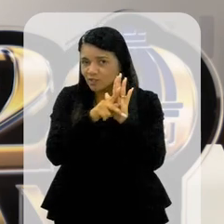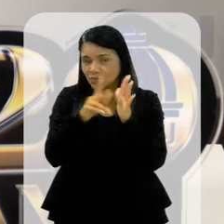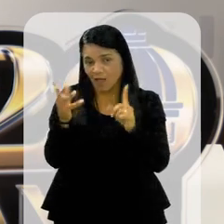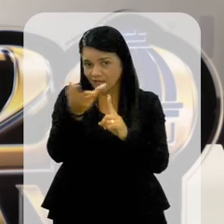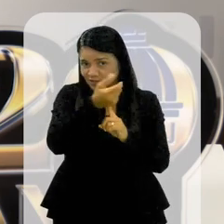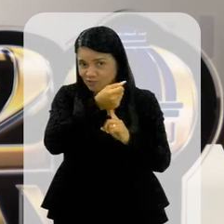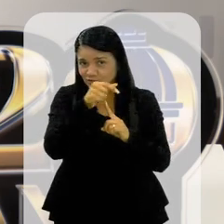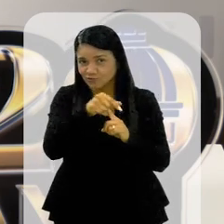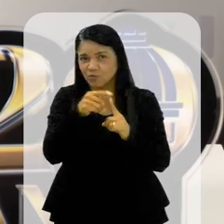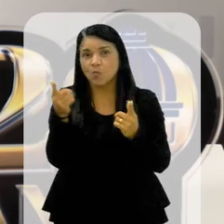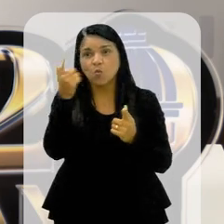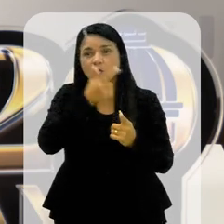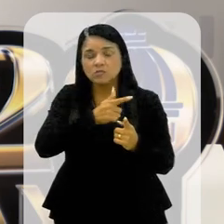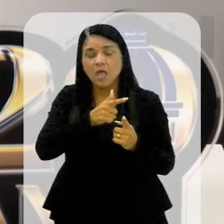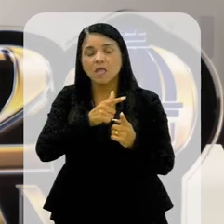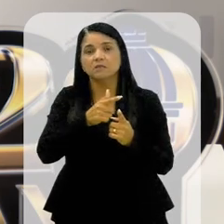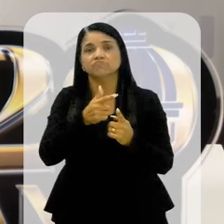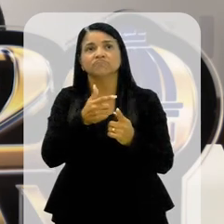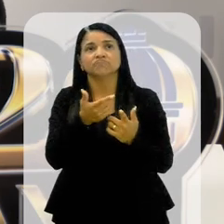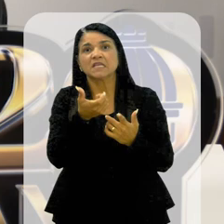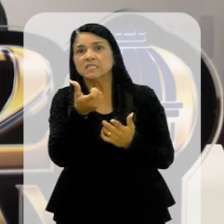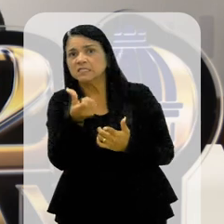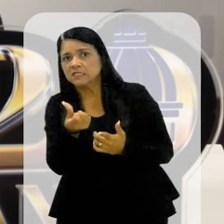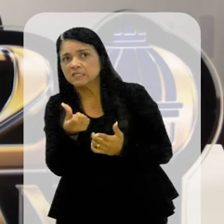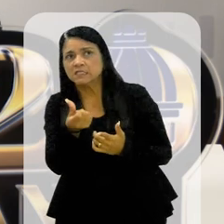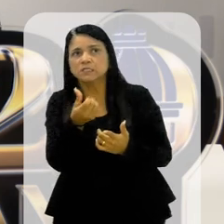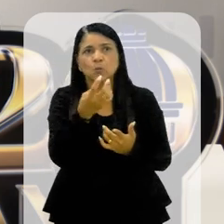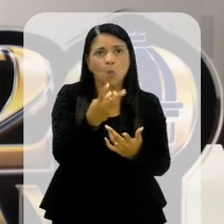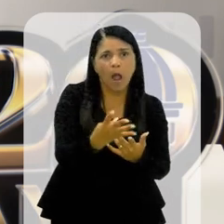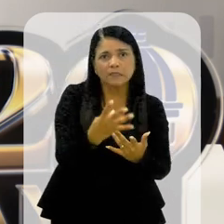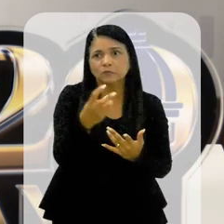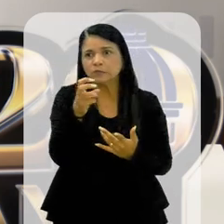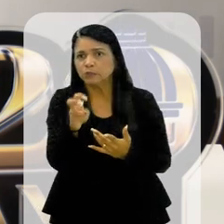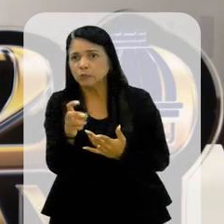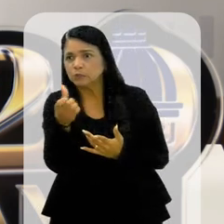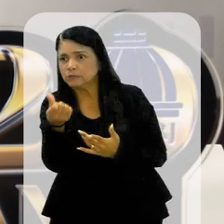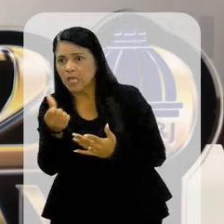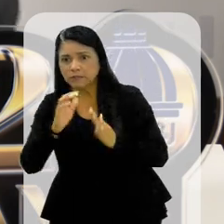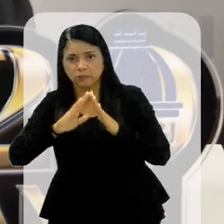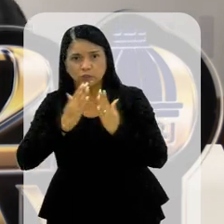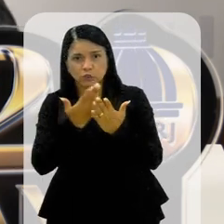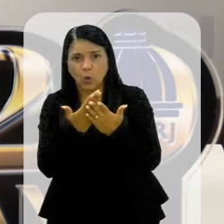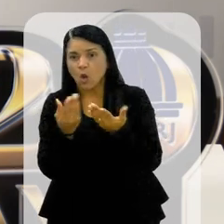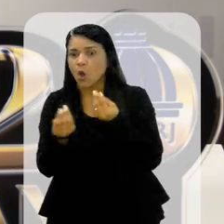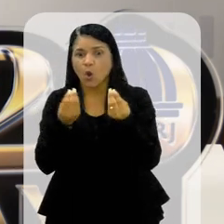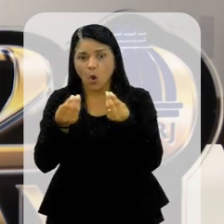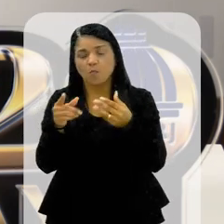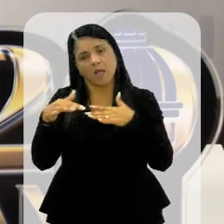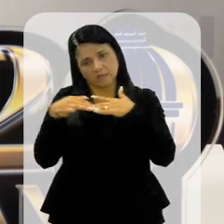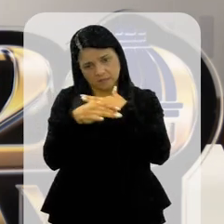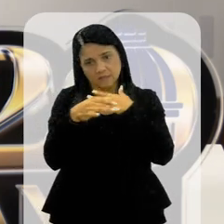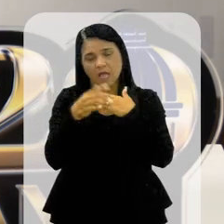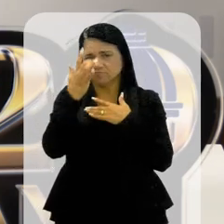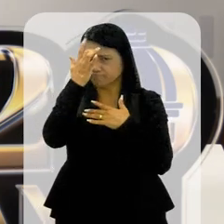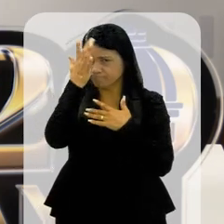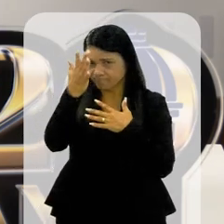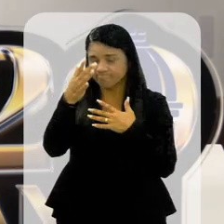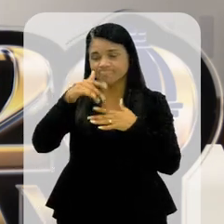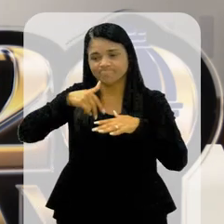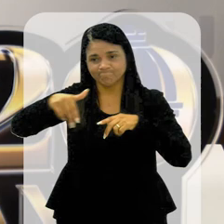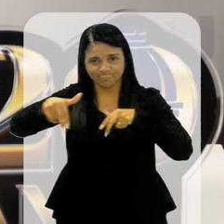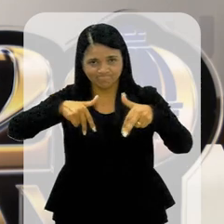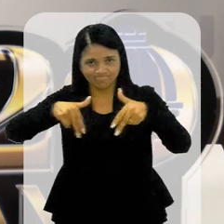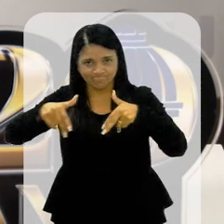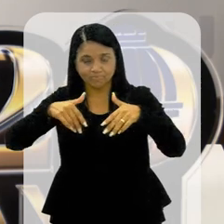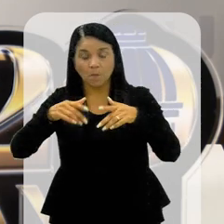artístico, consegue se dividir em quatro, cinco, seis escolas? É evidente que a cidade do samba favorece muito Muito. isso